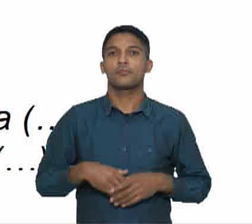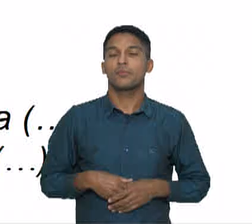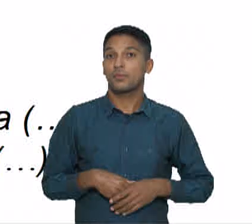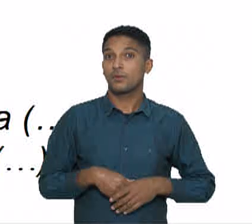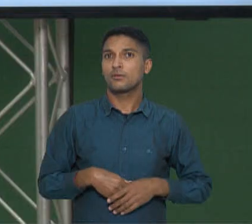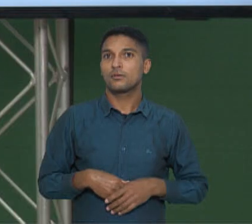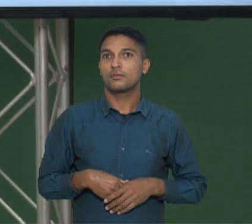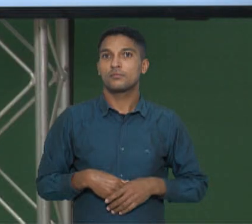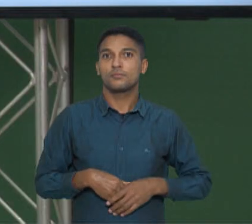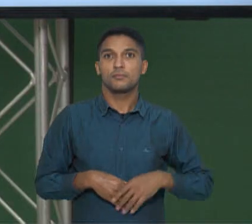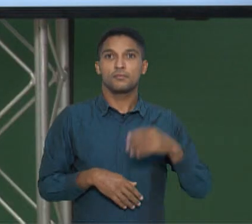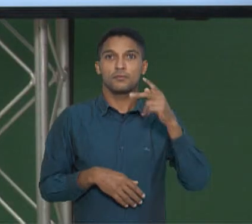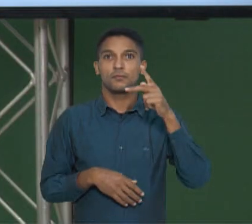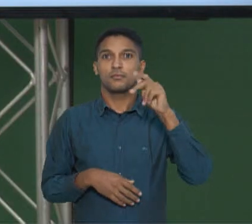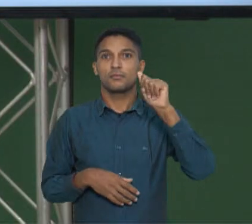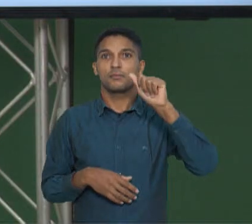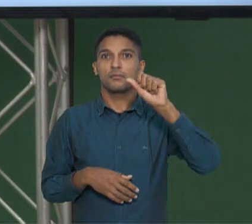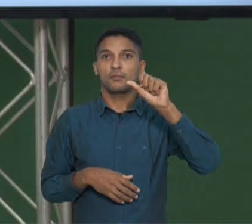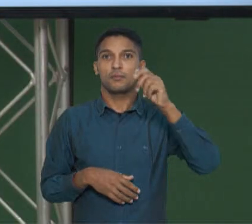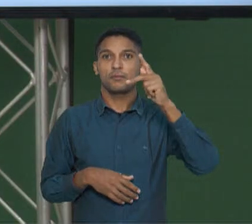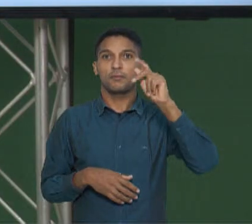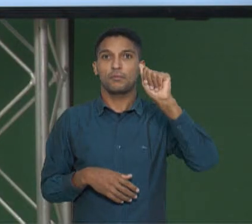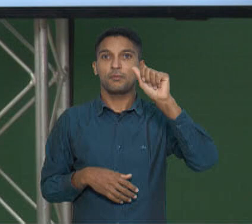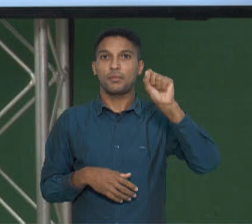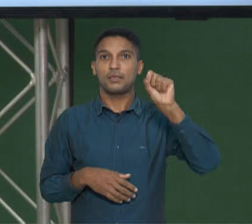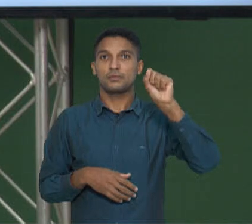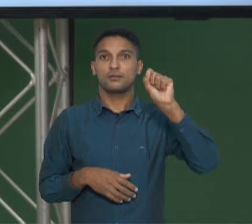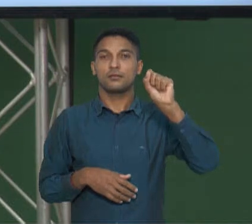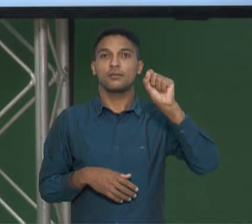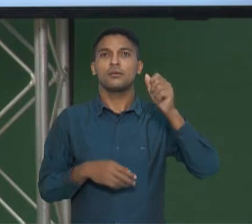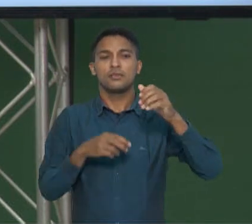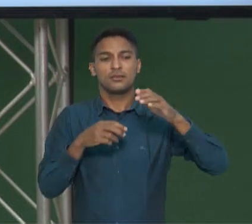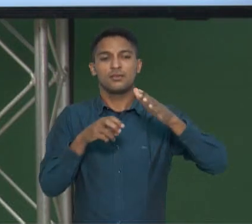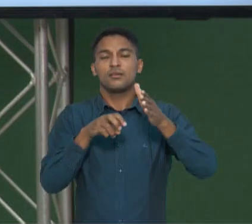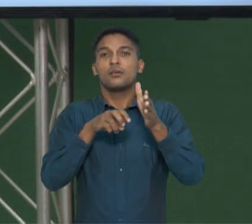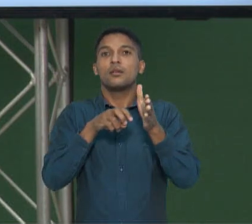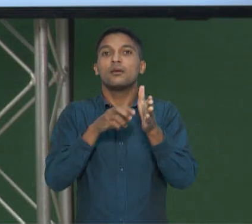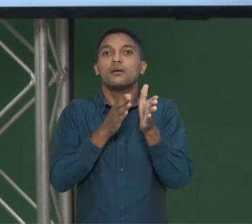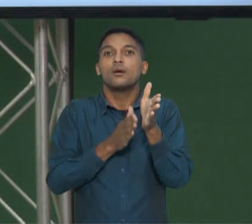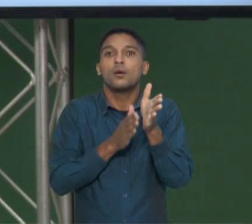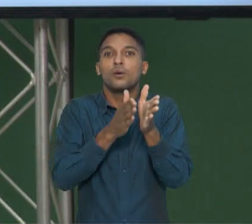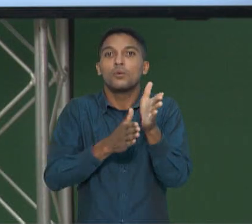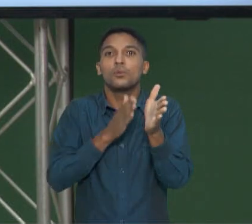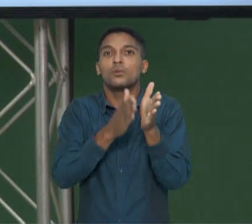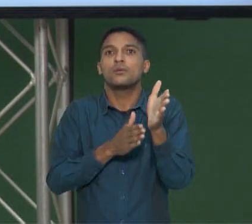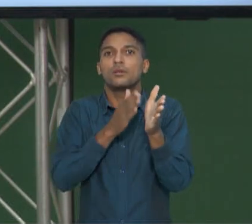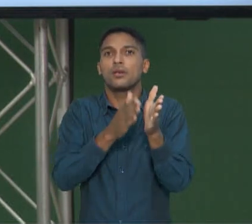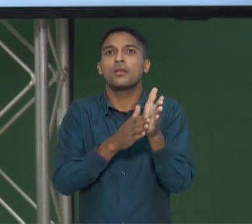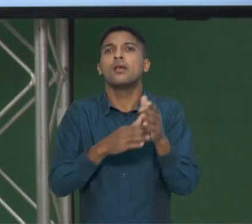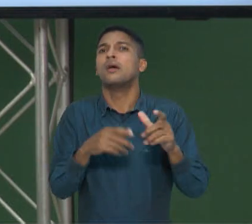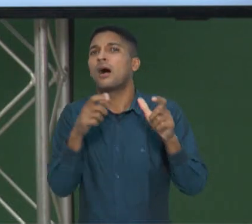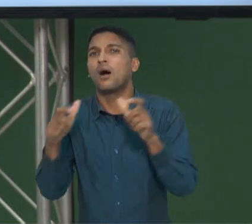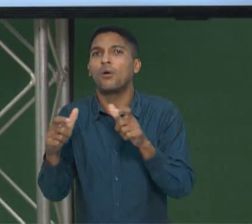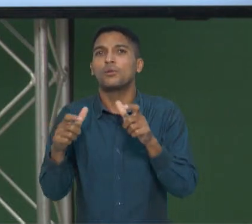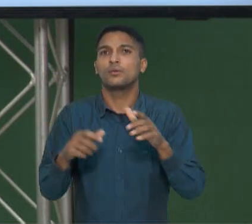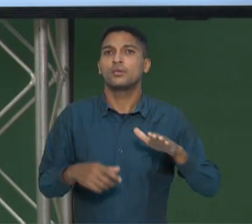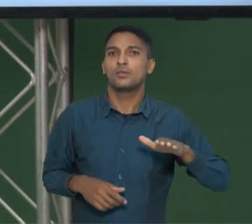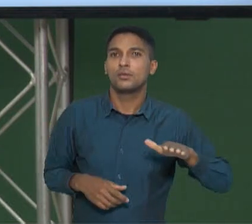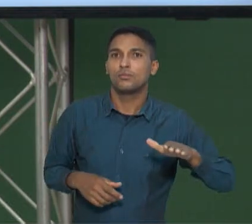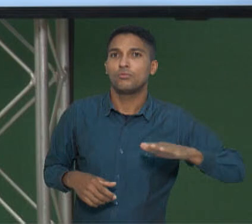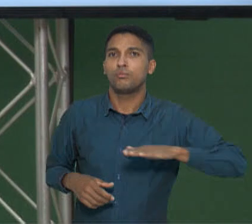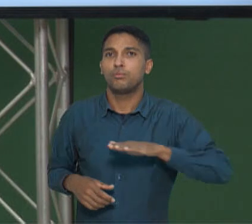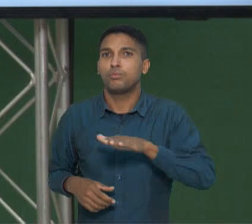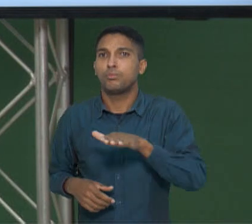fazer transbordo, né? Sair de né? Fazer cambiação seria um